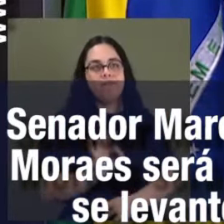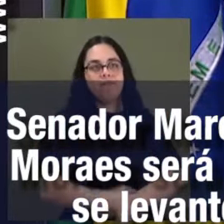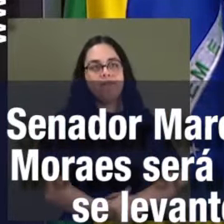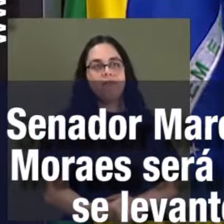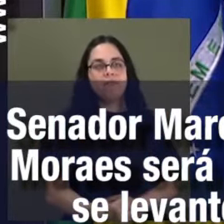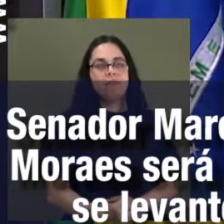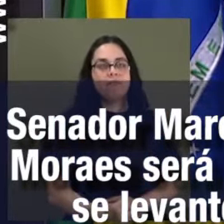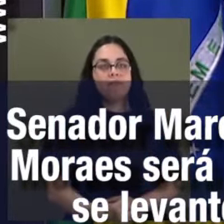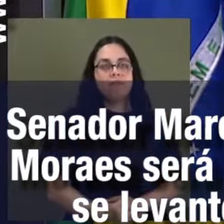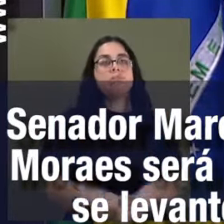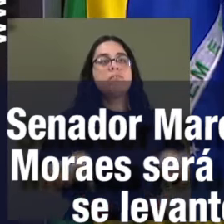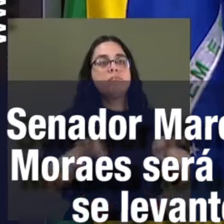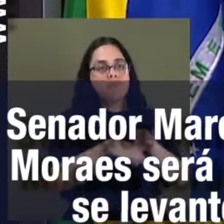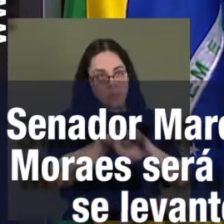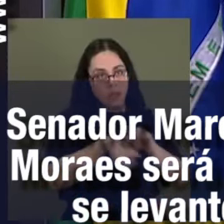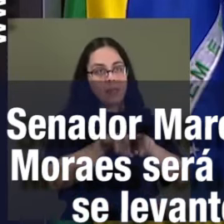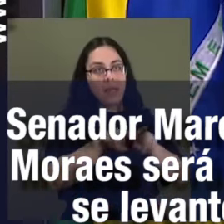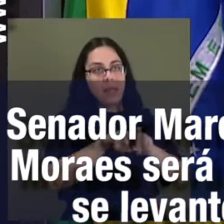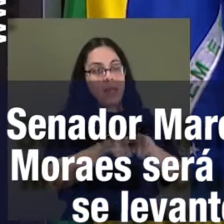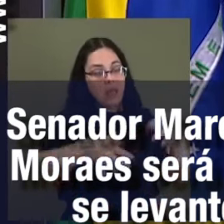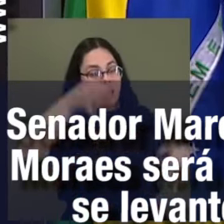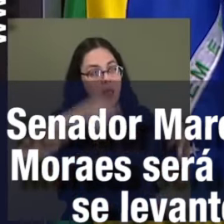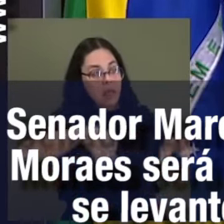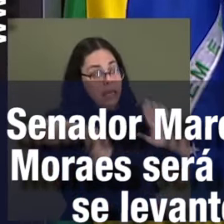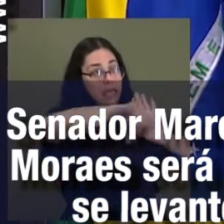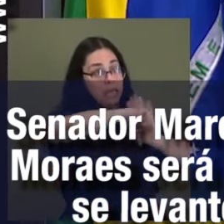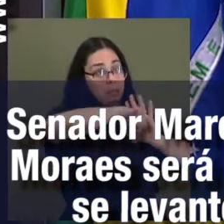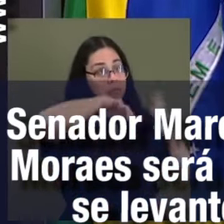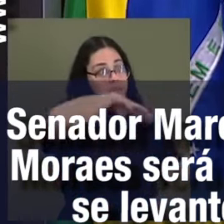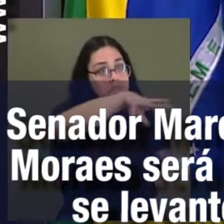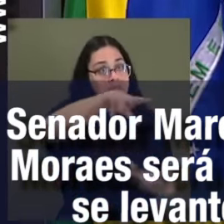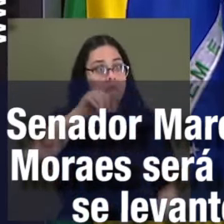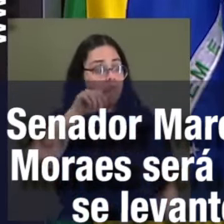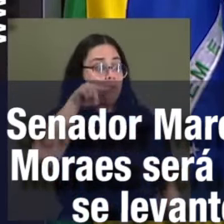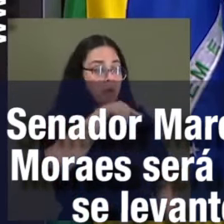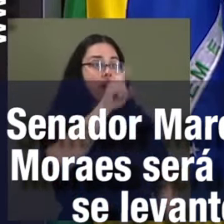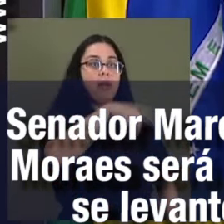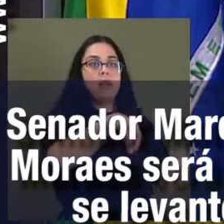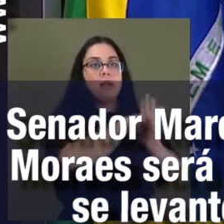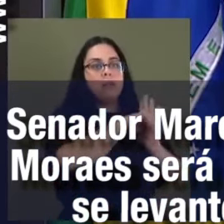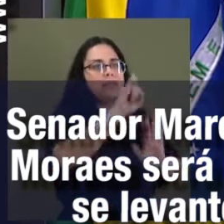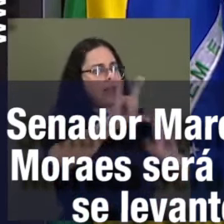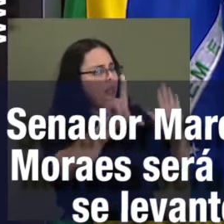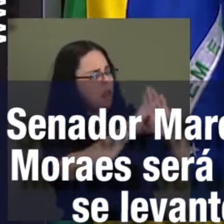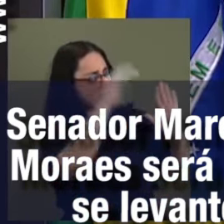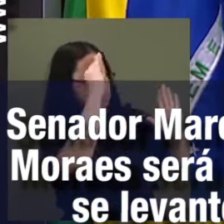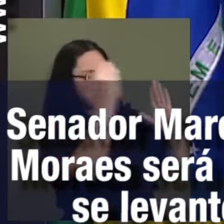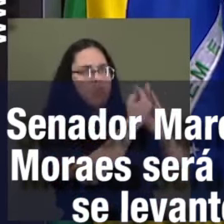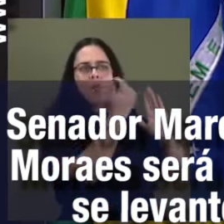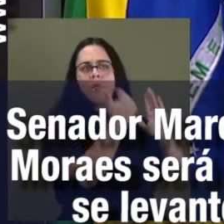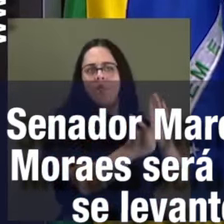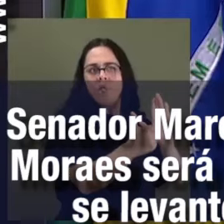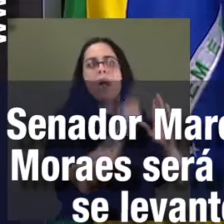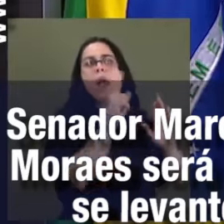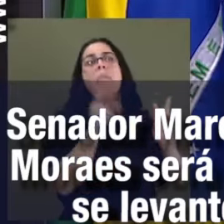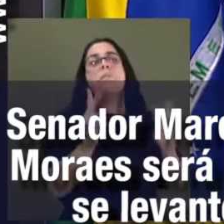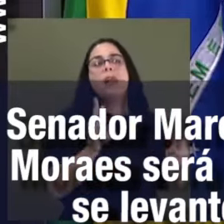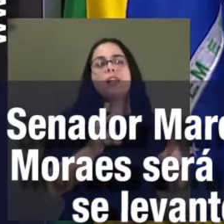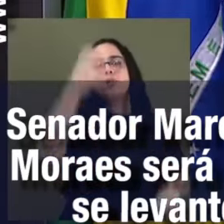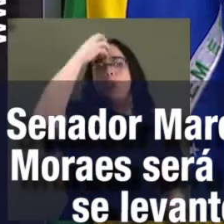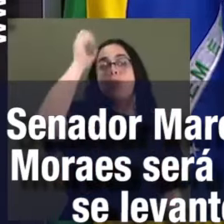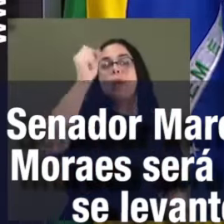o próprio Tribunal Criminal Internacional coloca isso como um crime, obedecer ordens ilegais, porque era desculpa de todos os nazistas. Ah, só estava